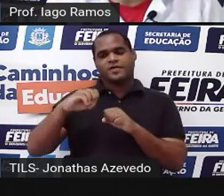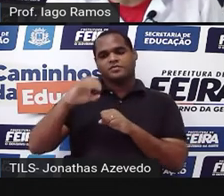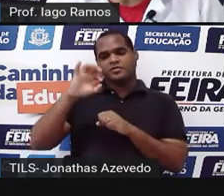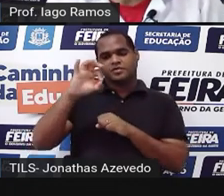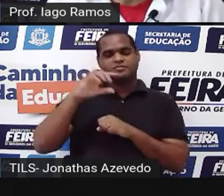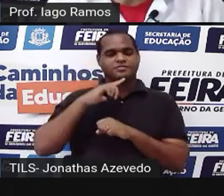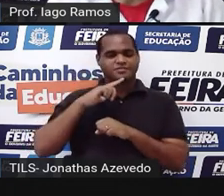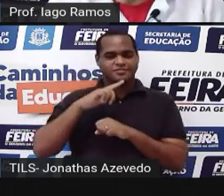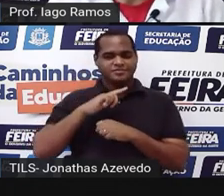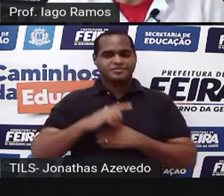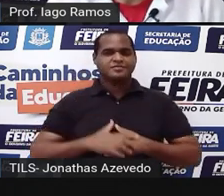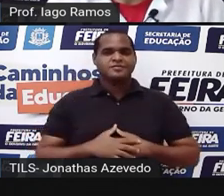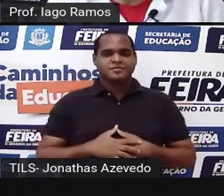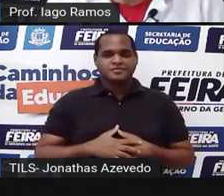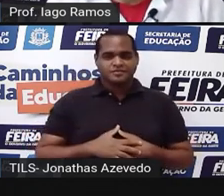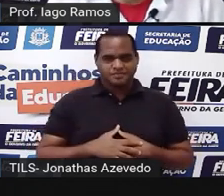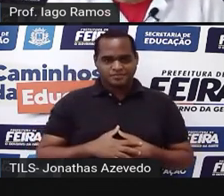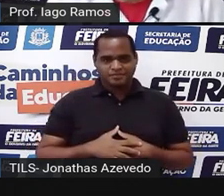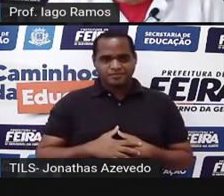graus, tá?